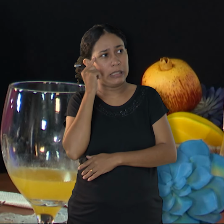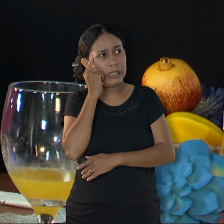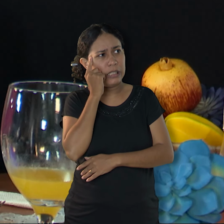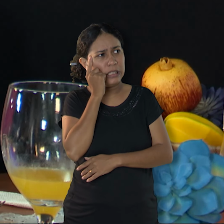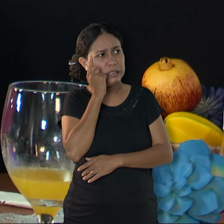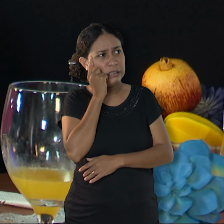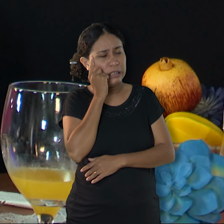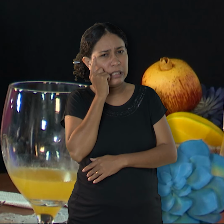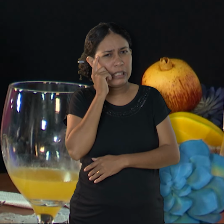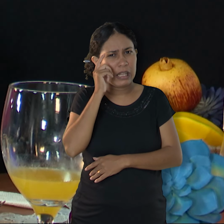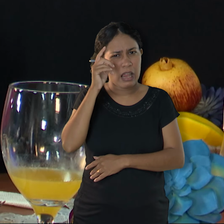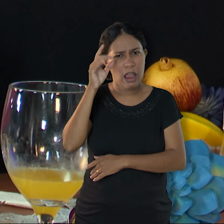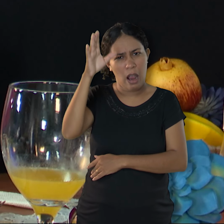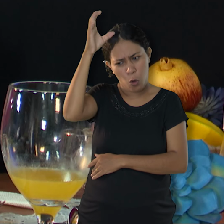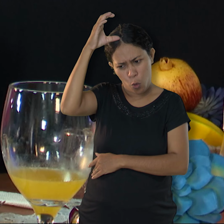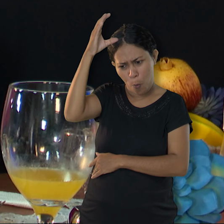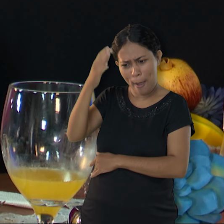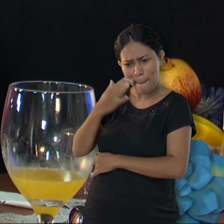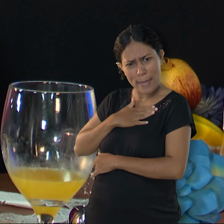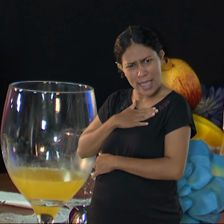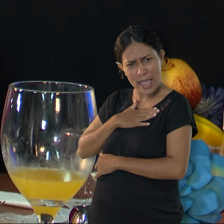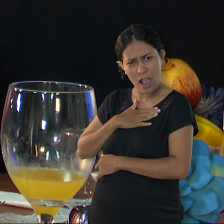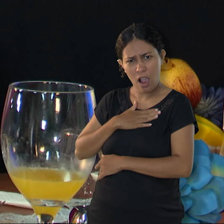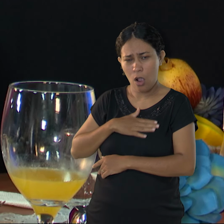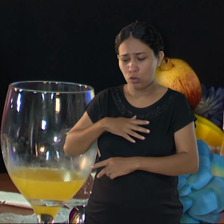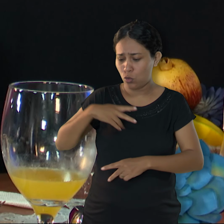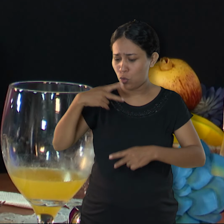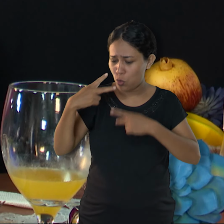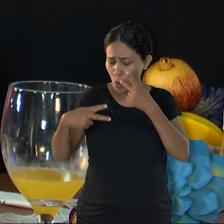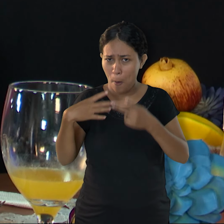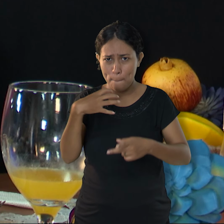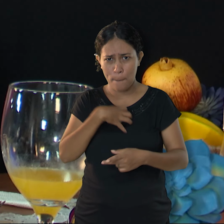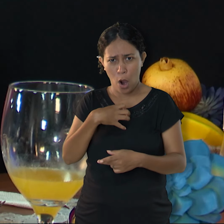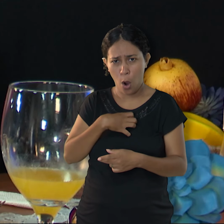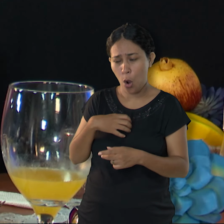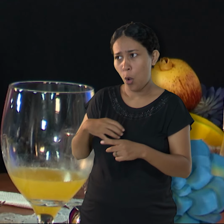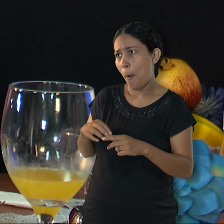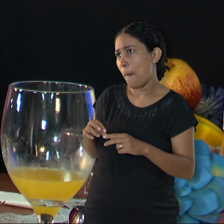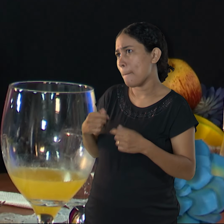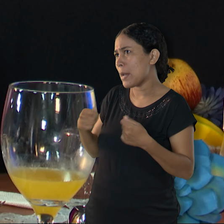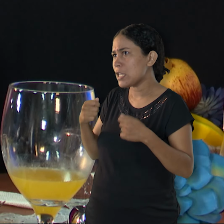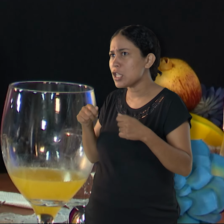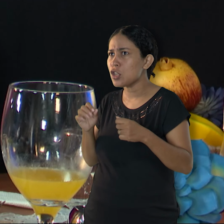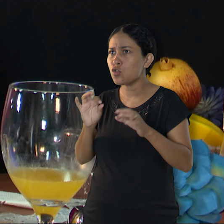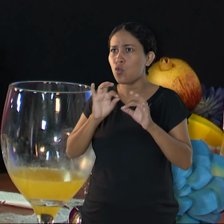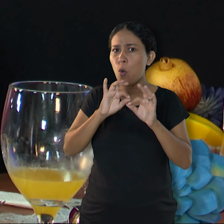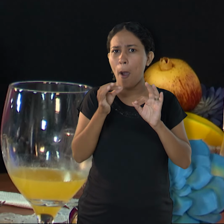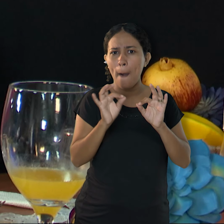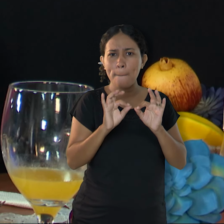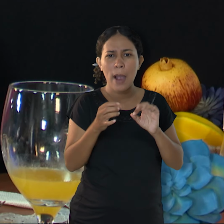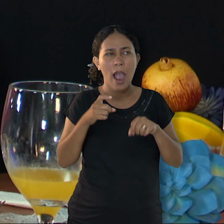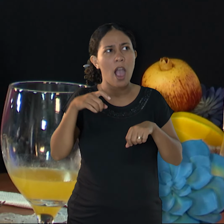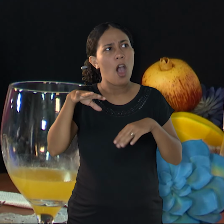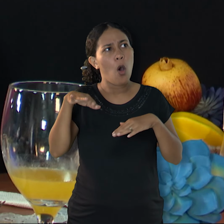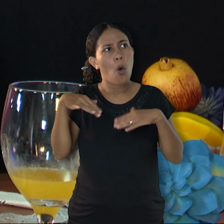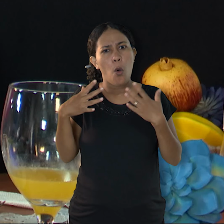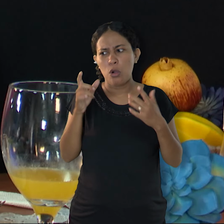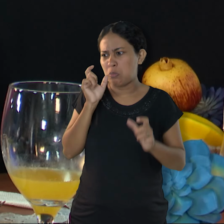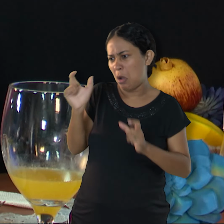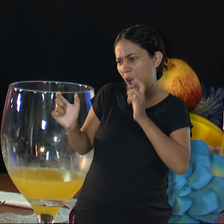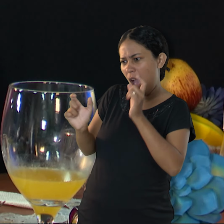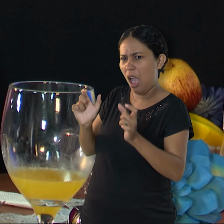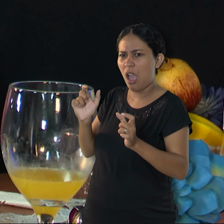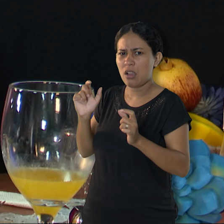forma de falar? Será que o que fala? Será que eu não tenho que ser mais ponderada? Será que eu não estou sendo grosseira às vezes sem perceber? Mas, ao mesmo tempo, você